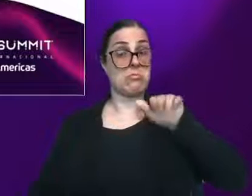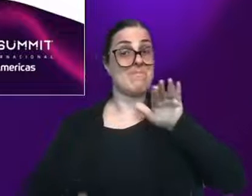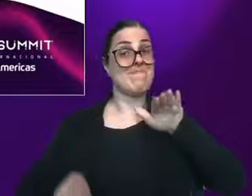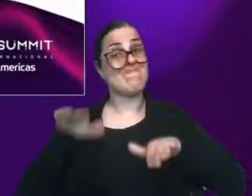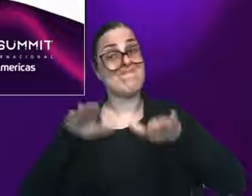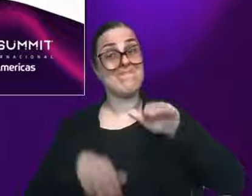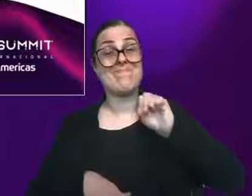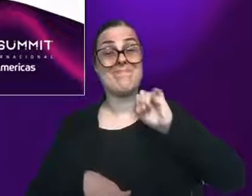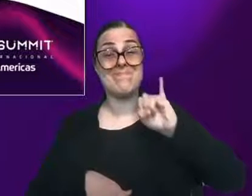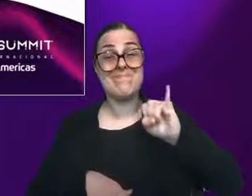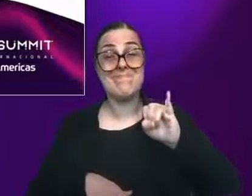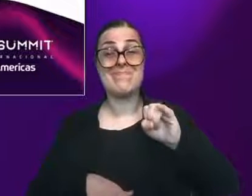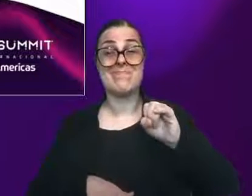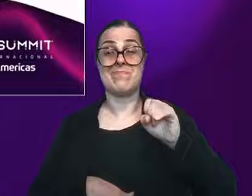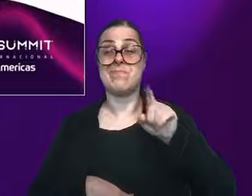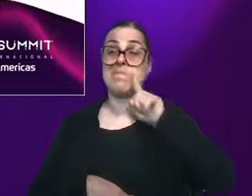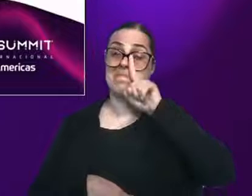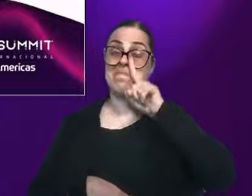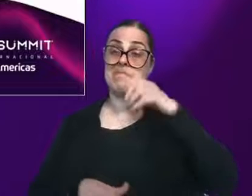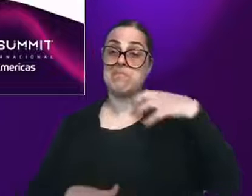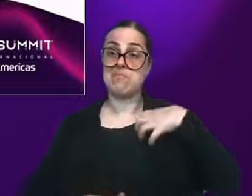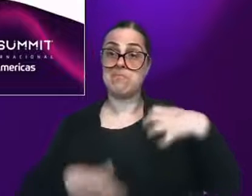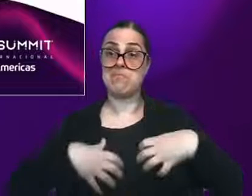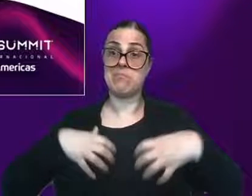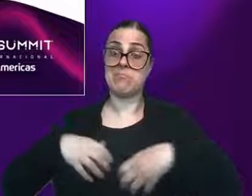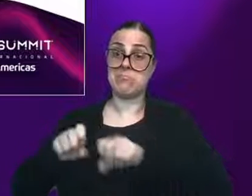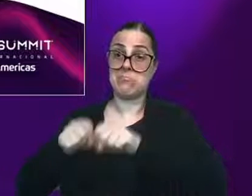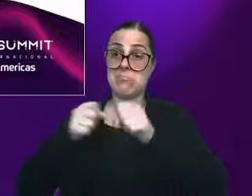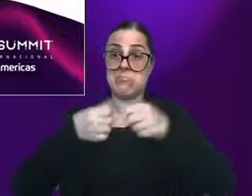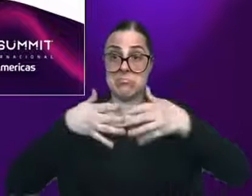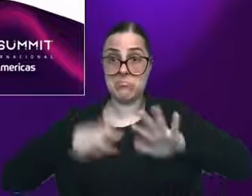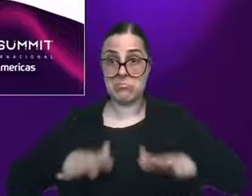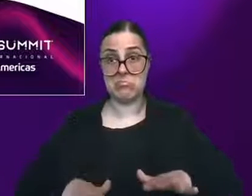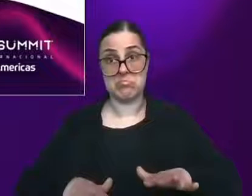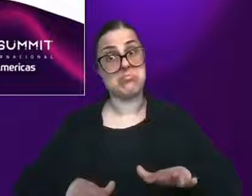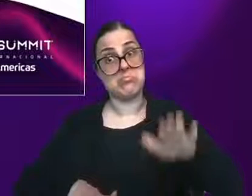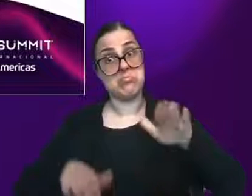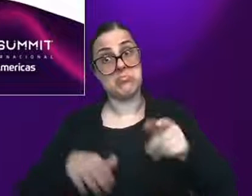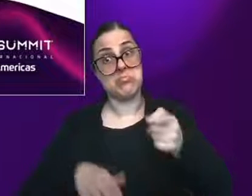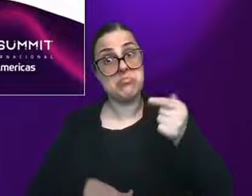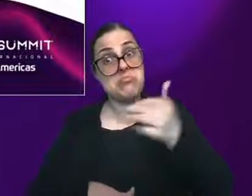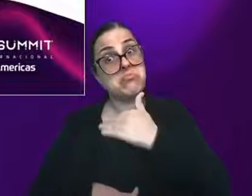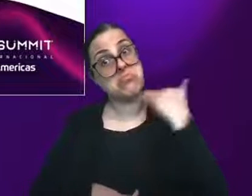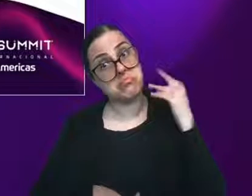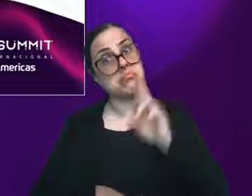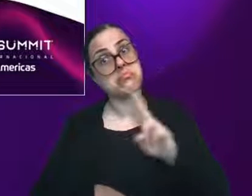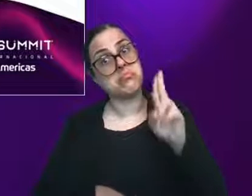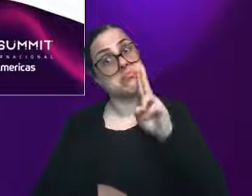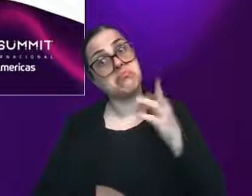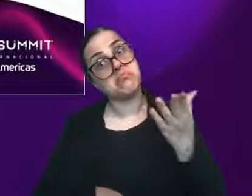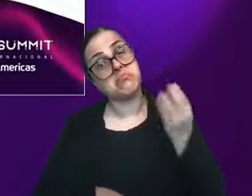e pacientes no estágio final. A gente volta aqui a falar sobre a duração